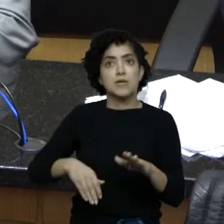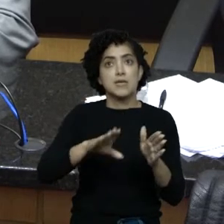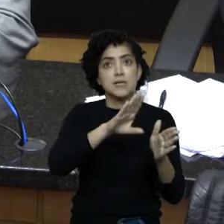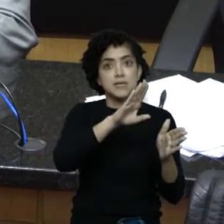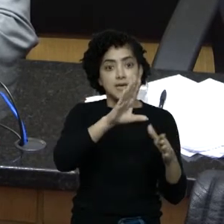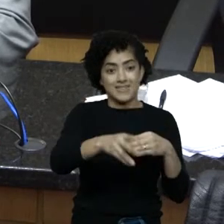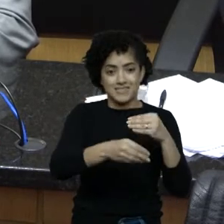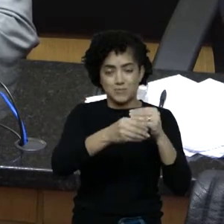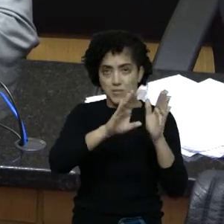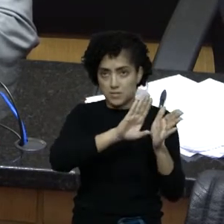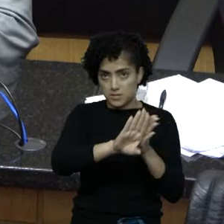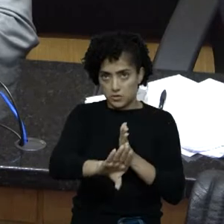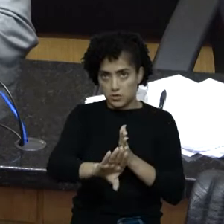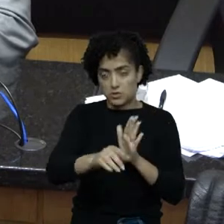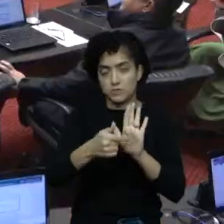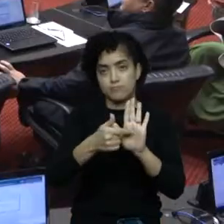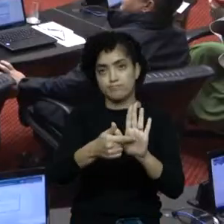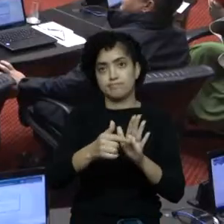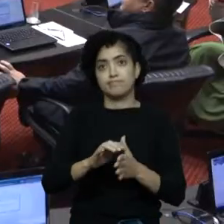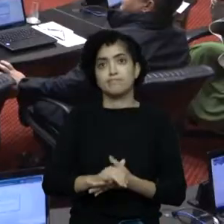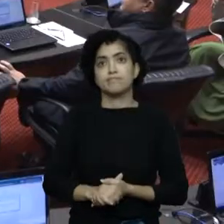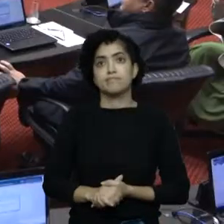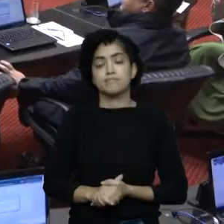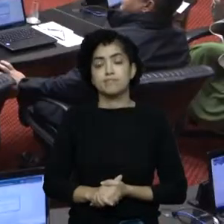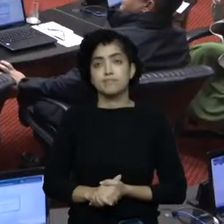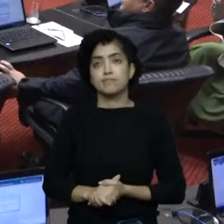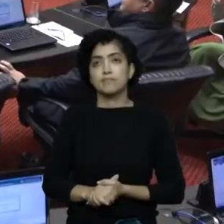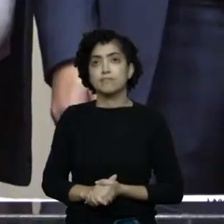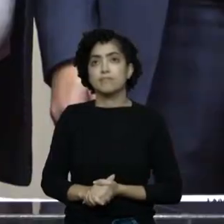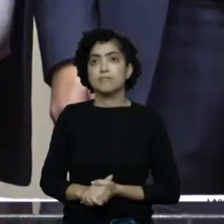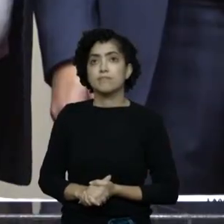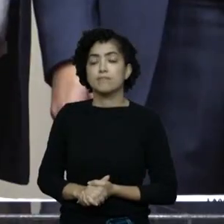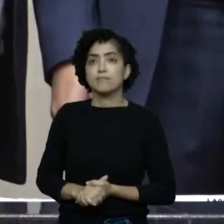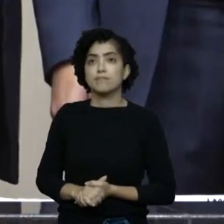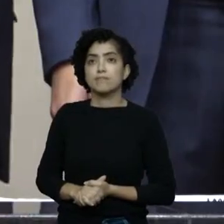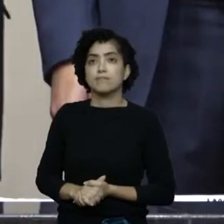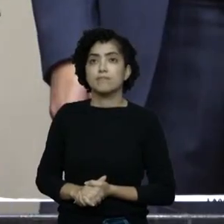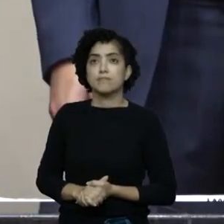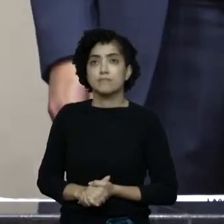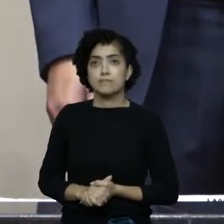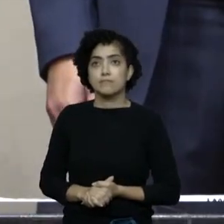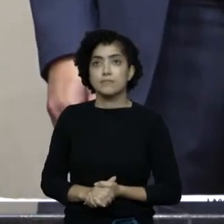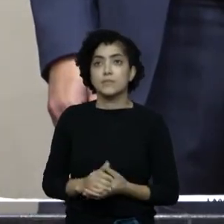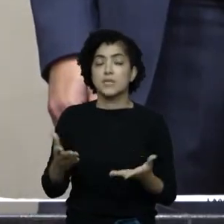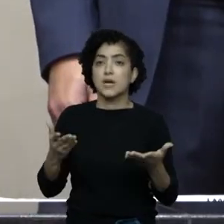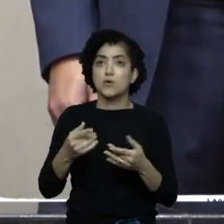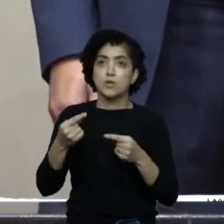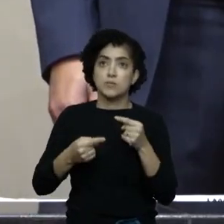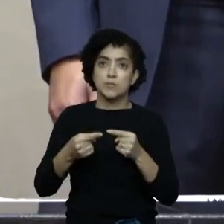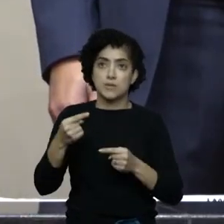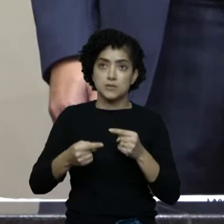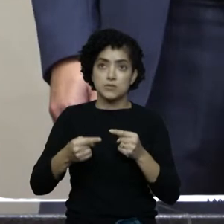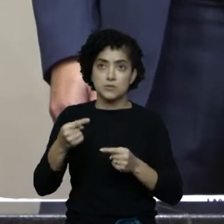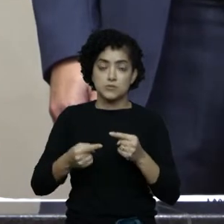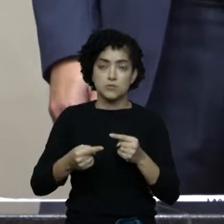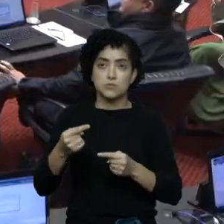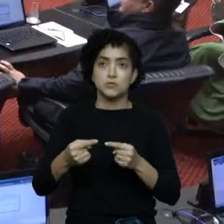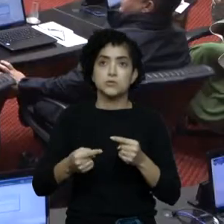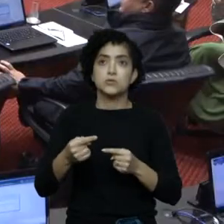emendas apresentadas Muito obrigado obrigado Deputado atraído servir ainda para discutir Deputado Sargento